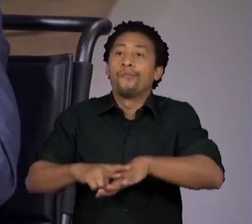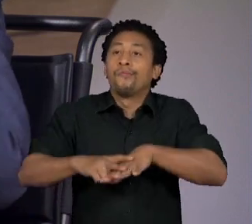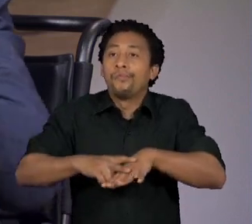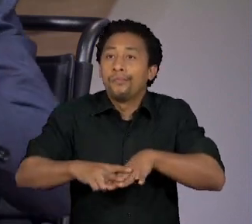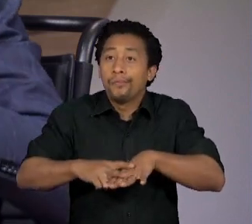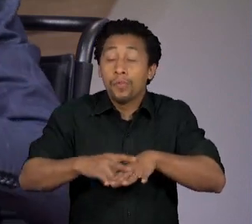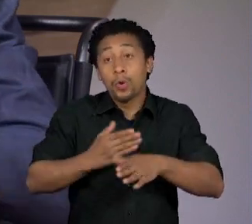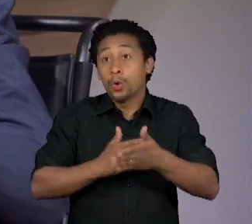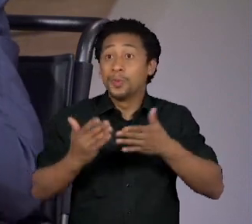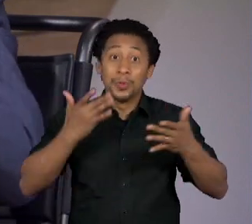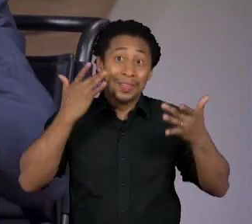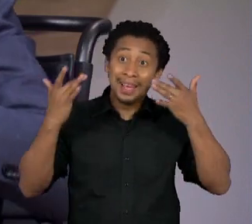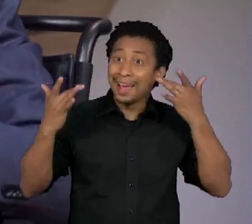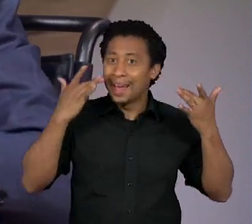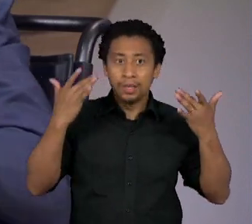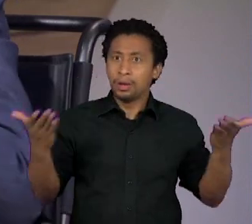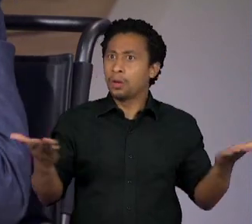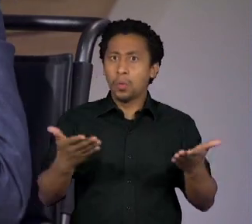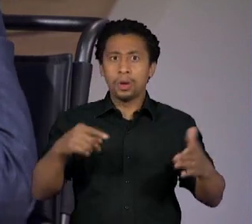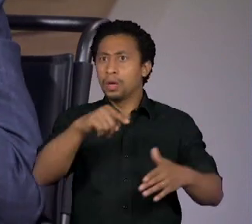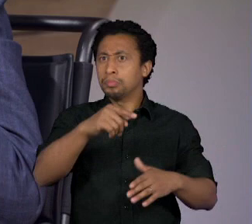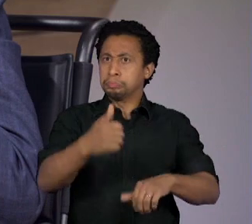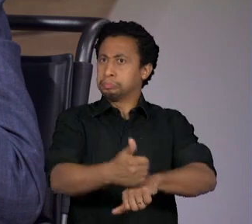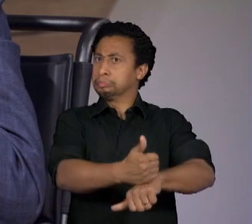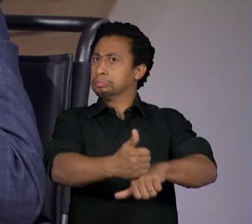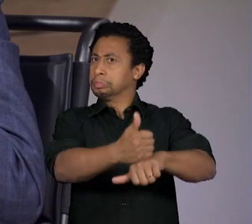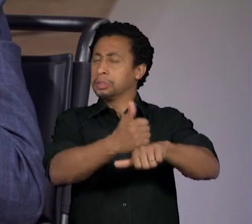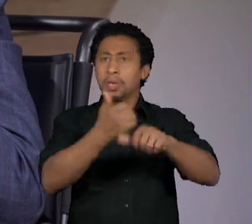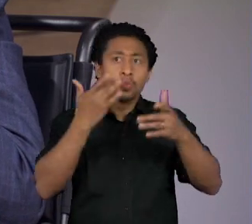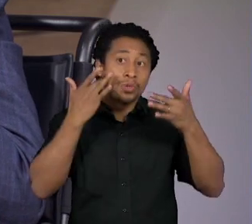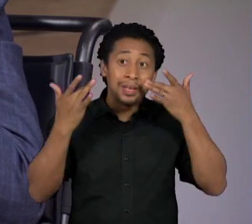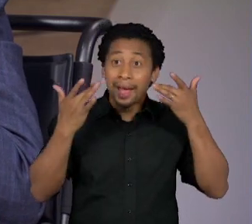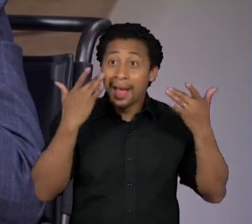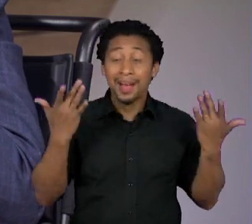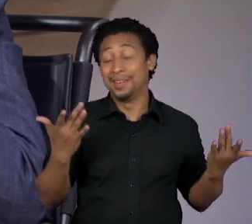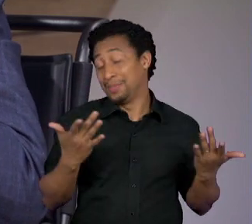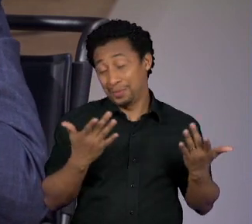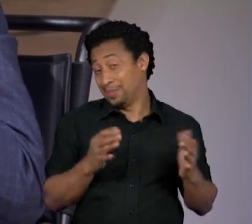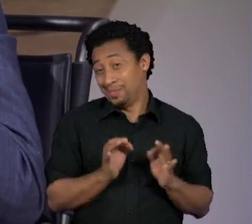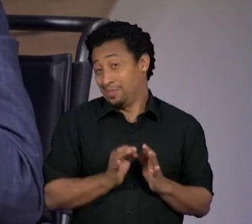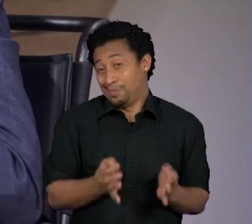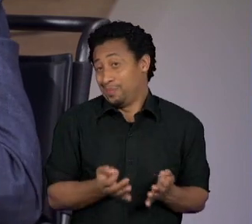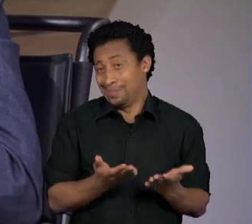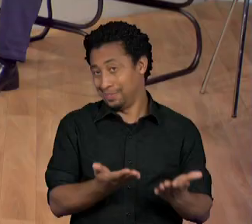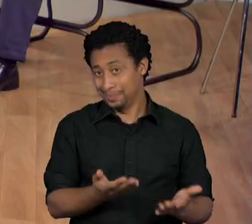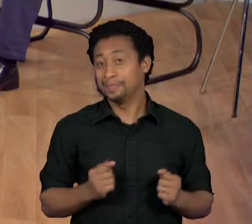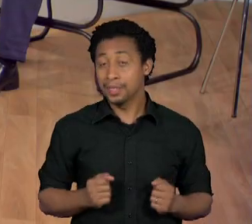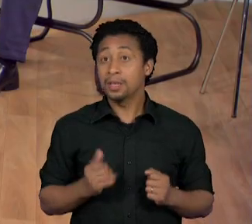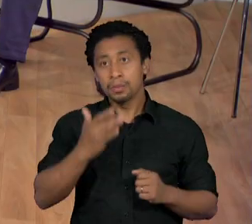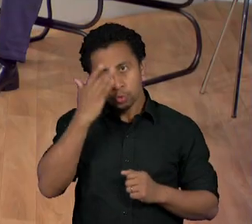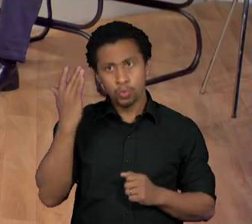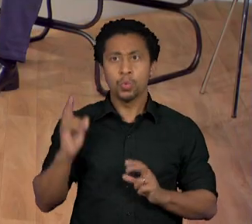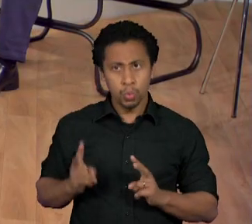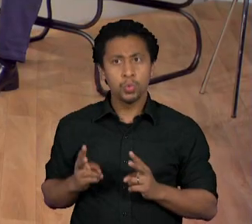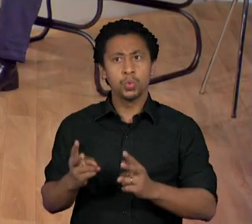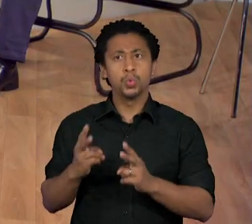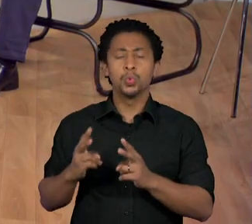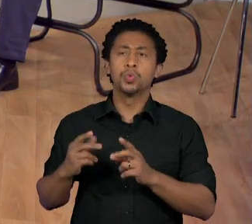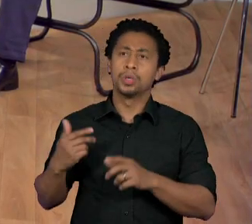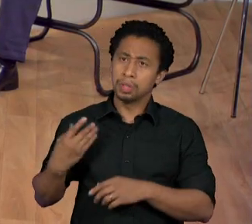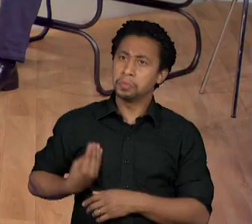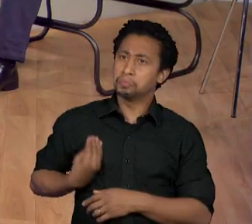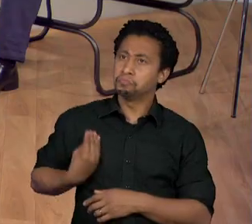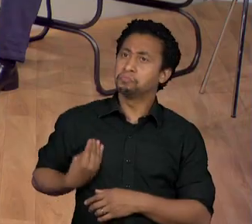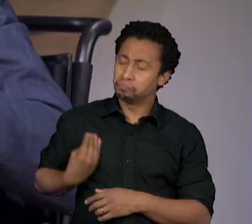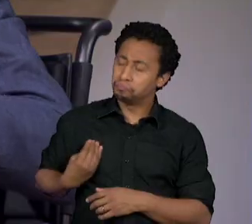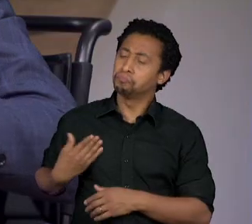a protagonista do teatro amador lá que ela faz. Então, essas pessoas se mantêm ativas. Conseguiram manter, a partir dos 80